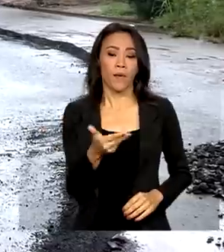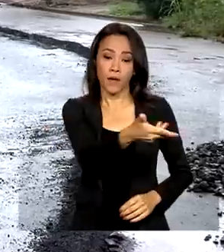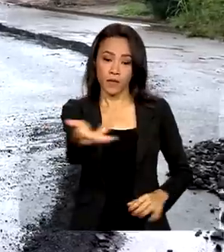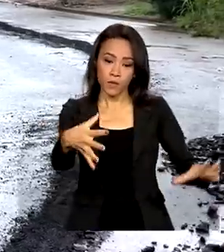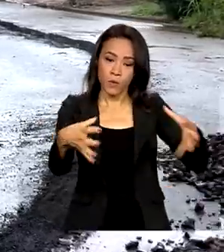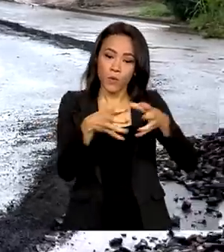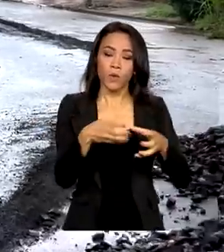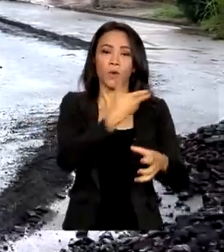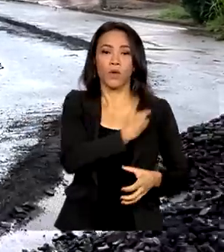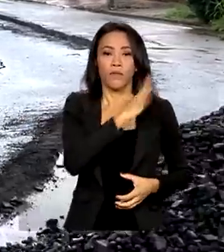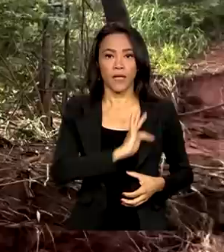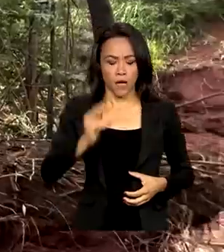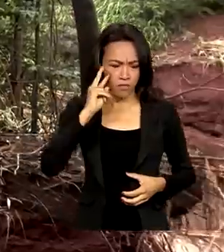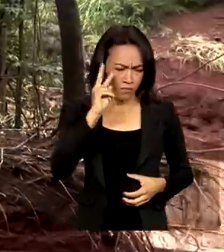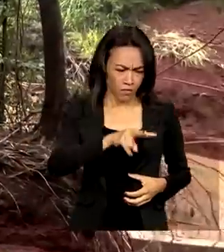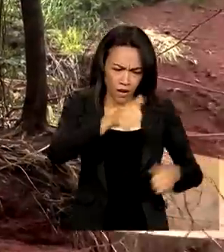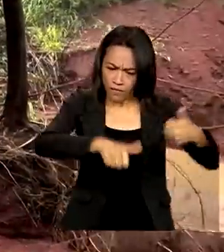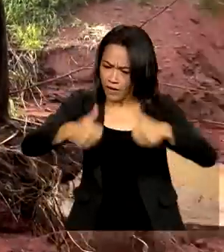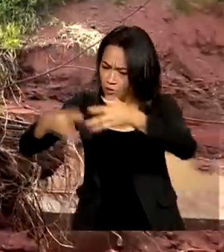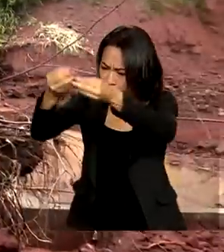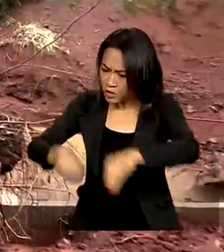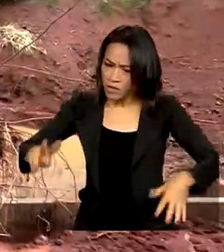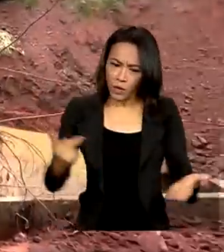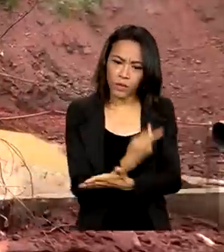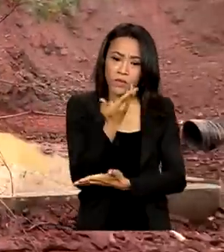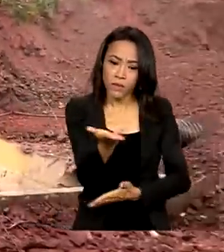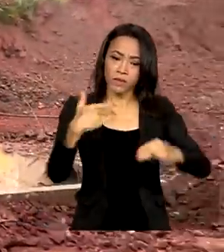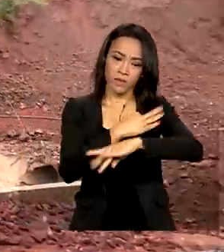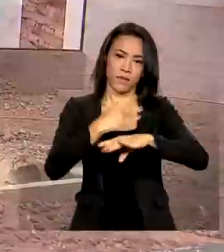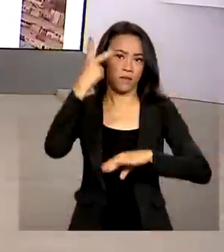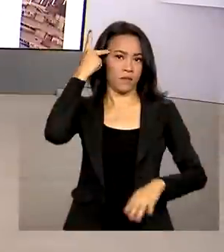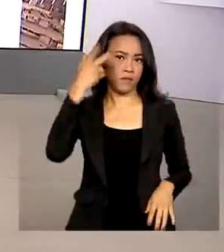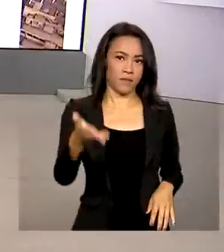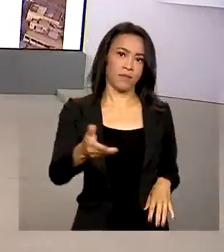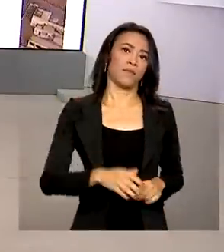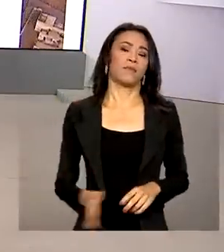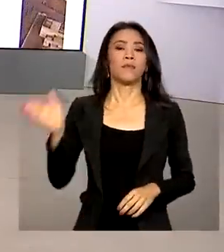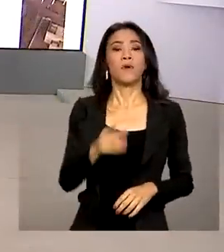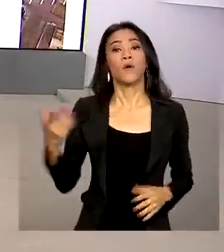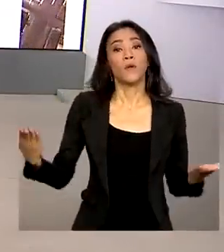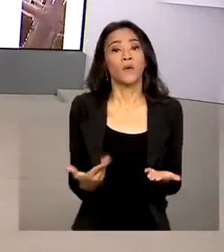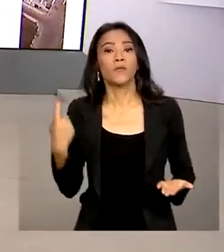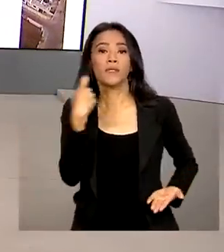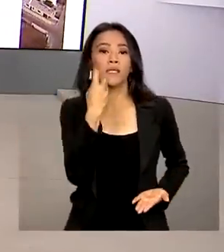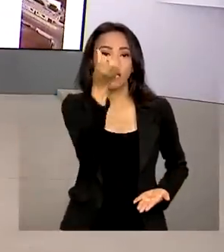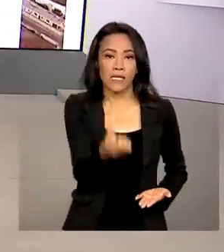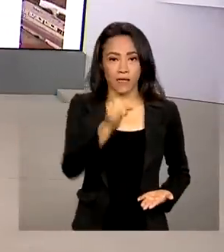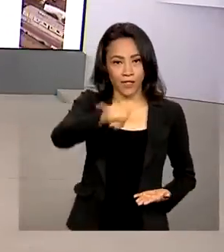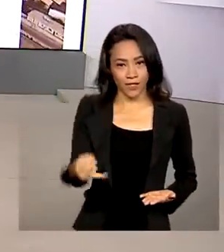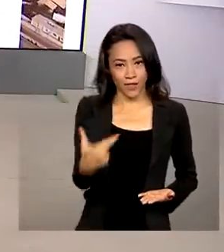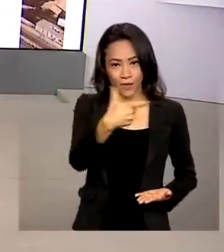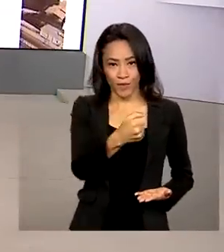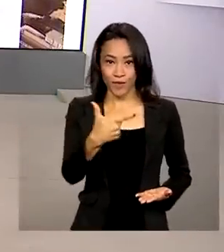avalia danos causados pelas fortes chuvas em Araraquara São Paulo sexta-feira 6 de janeiro